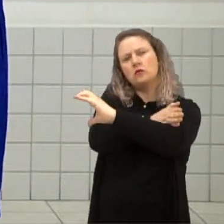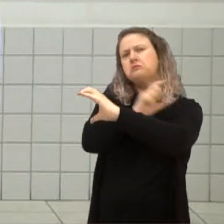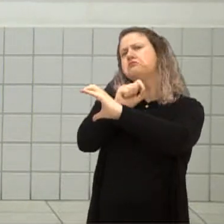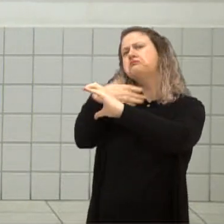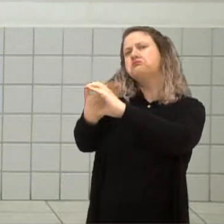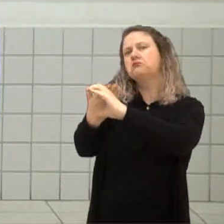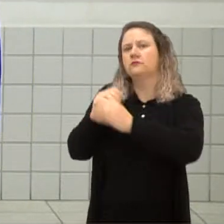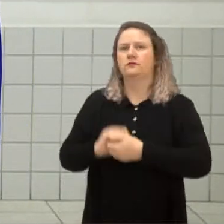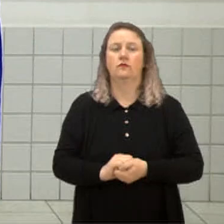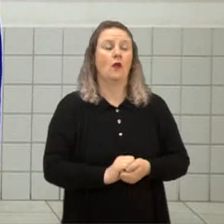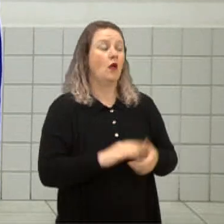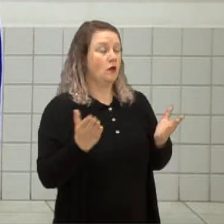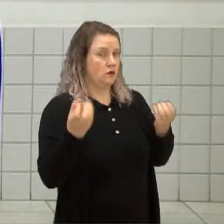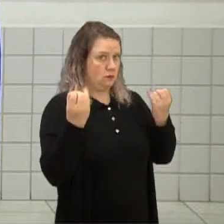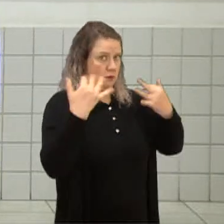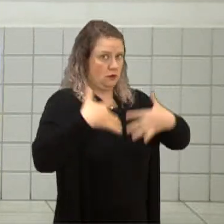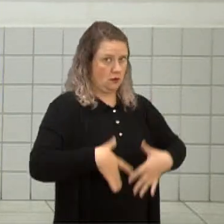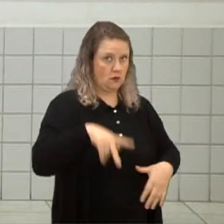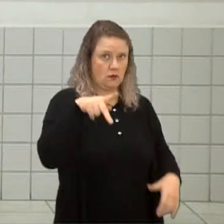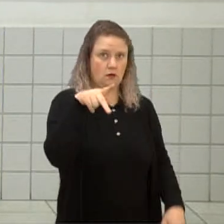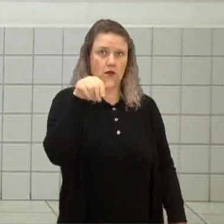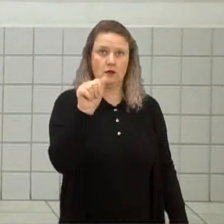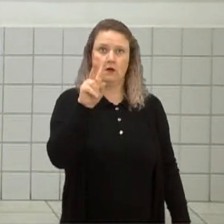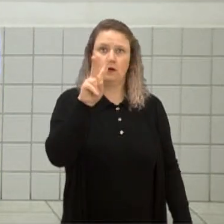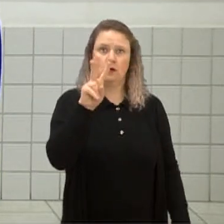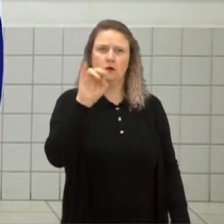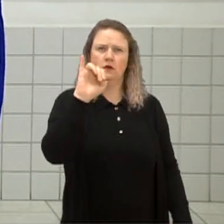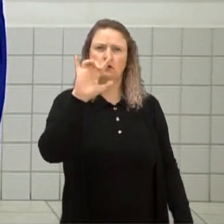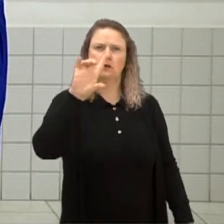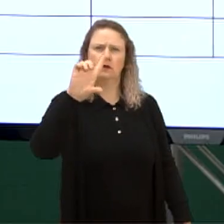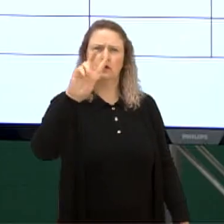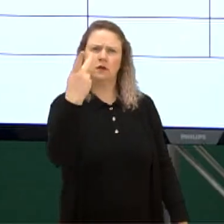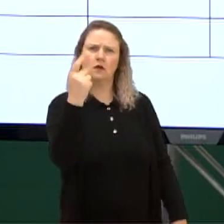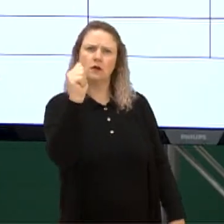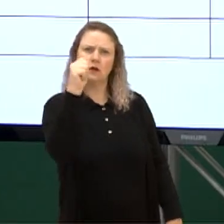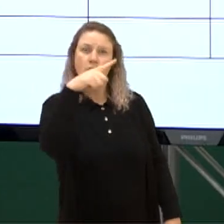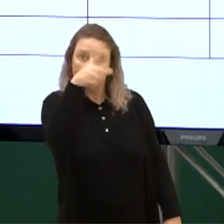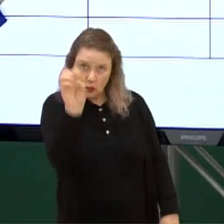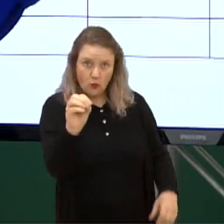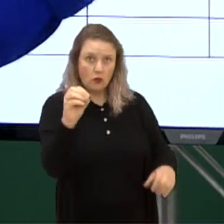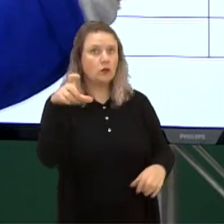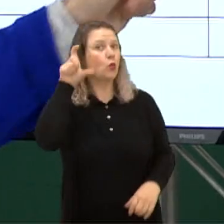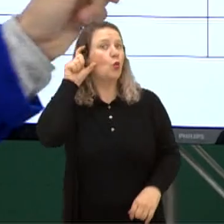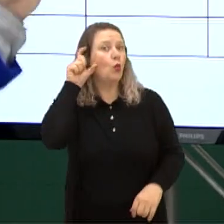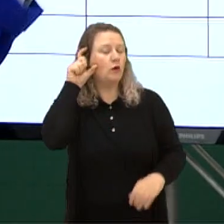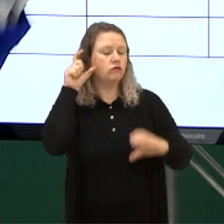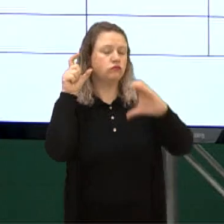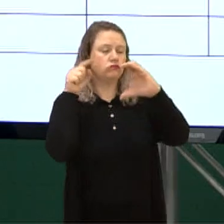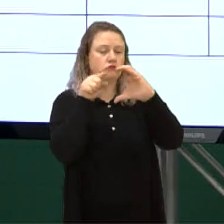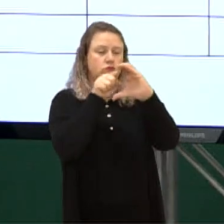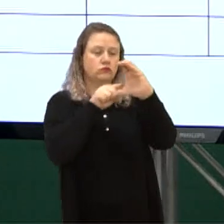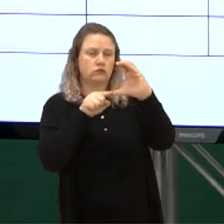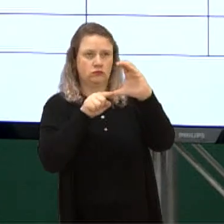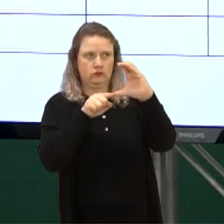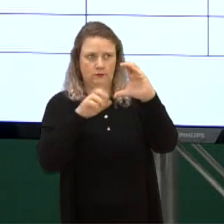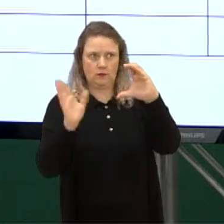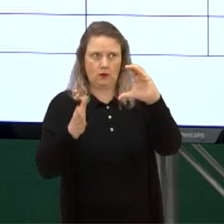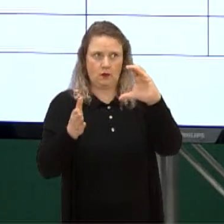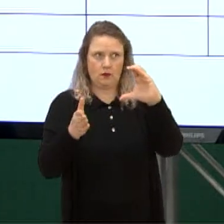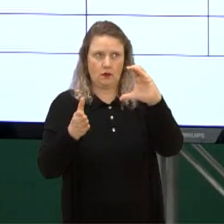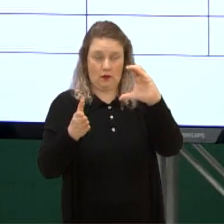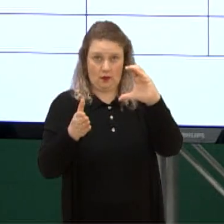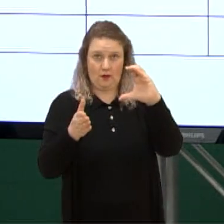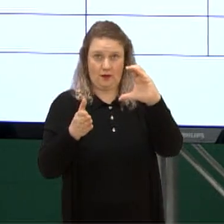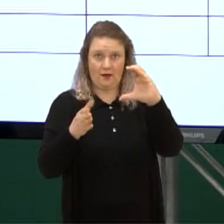no pavilhão auditivo, a gente está falando realmente da parte mais externa da nossa orelha. Então, marcamos um X na